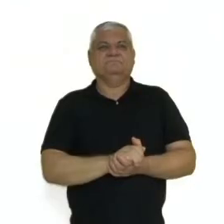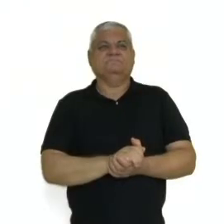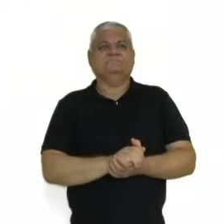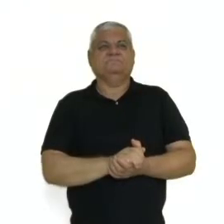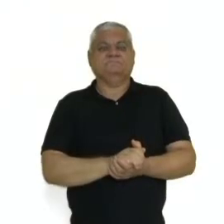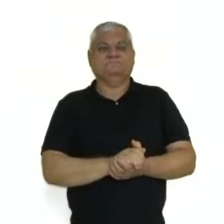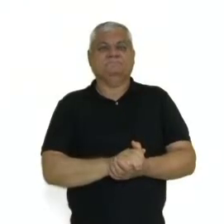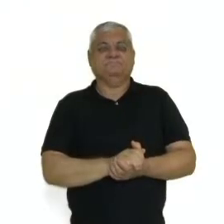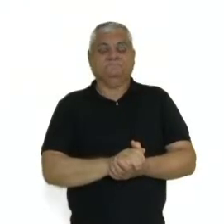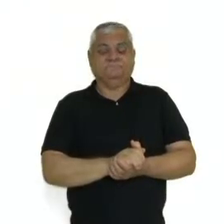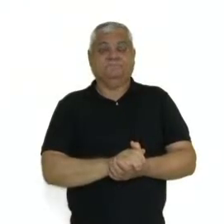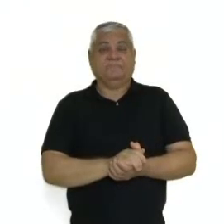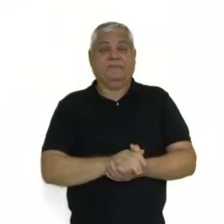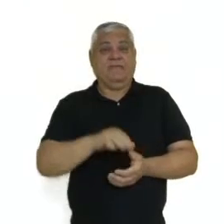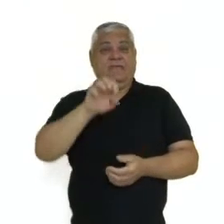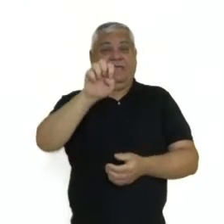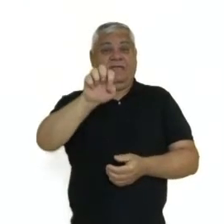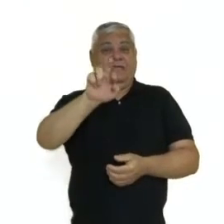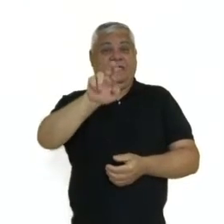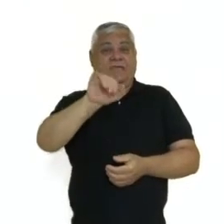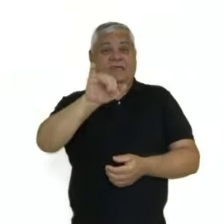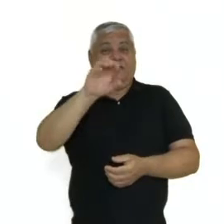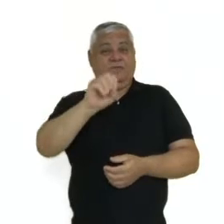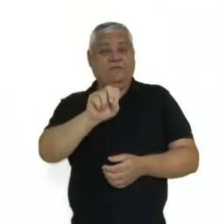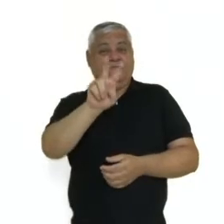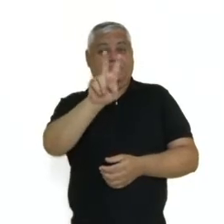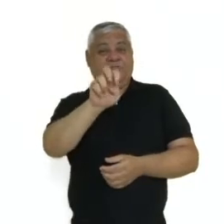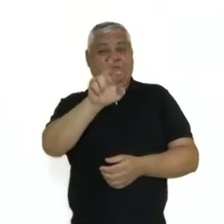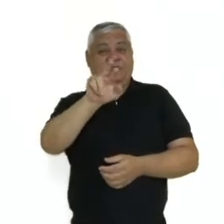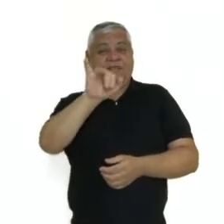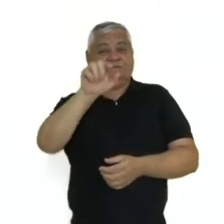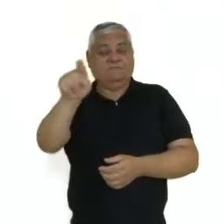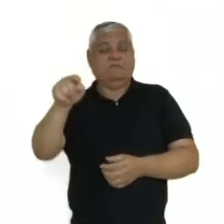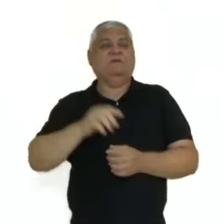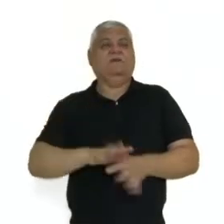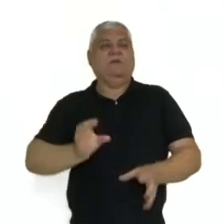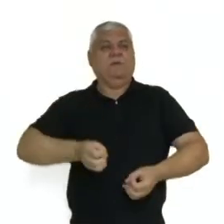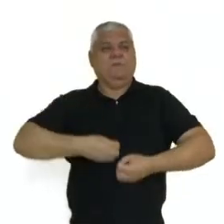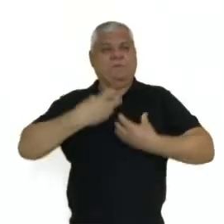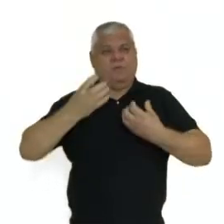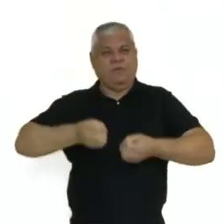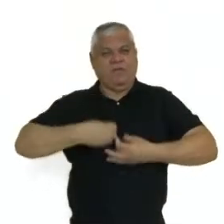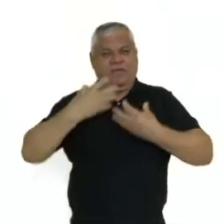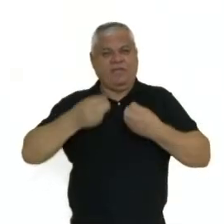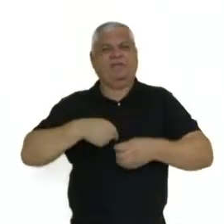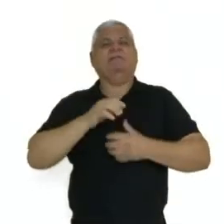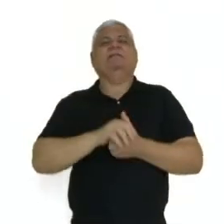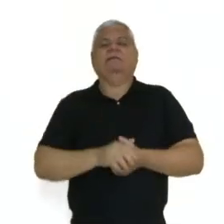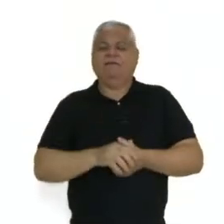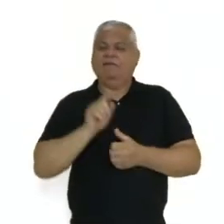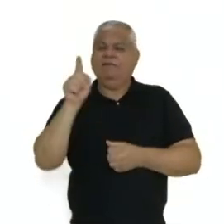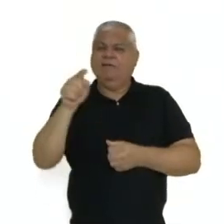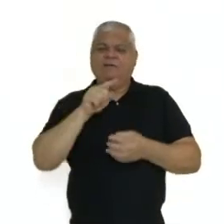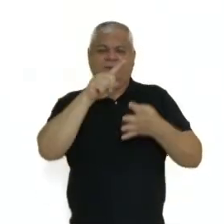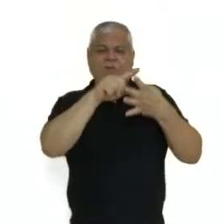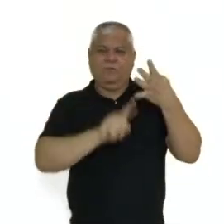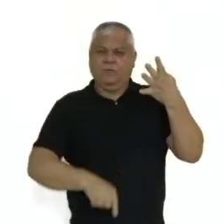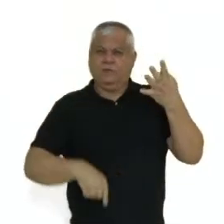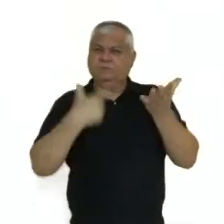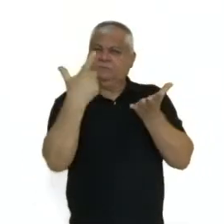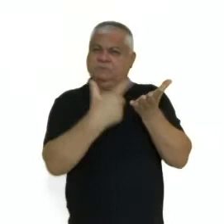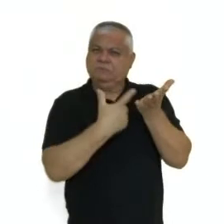Acervo Érico Veríssimo, escritor, poeta e jornalista José Geraldo Nogueira Moutinho, é o autor de 4 livros.